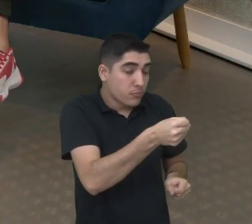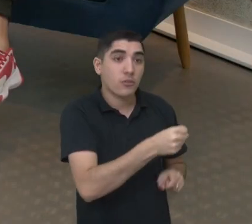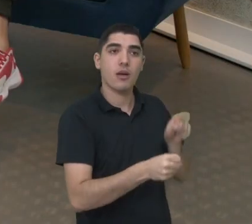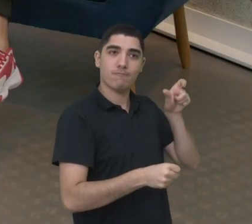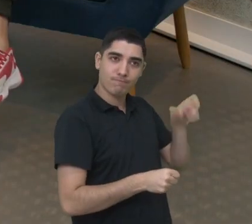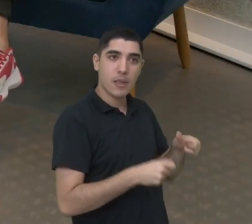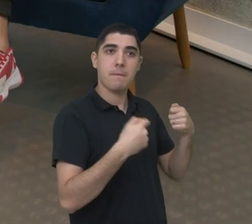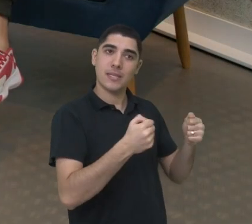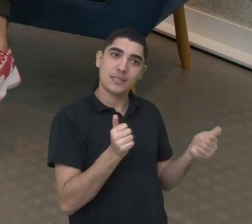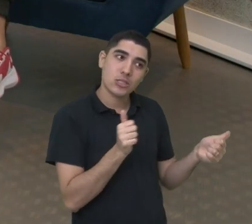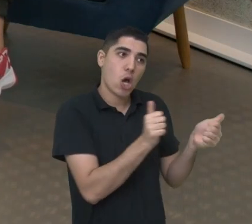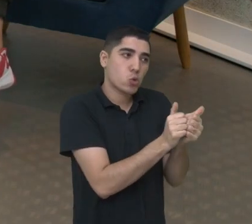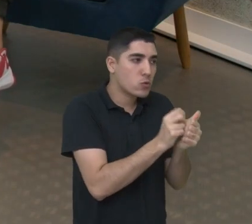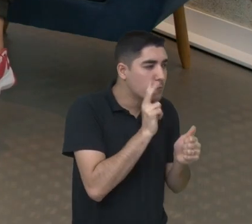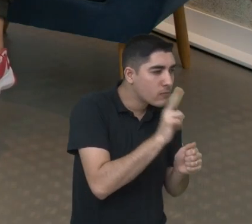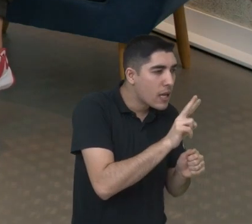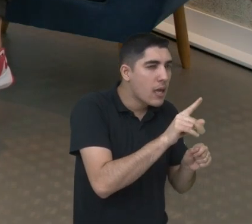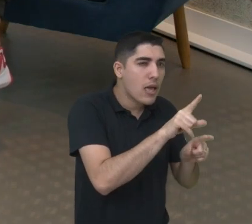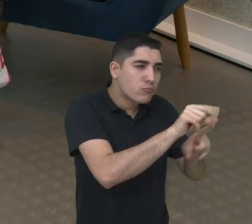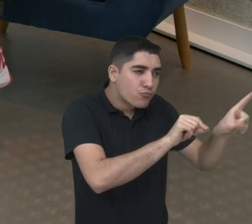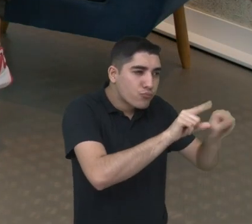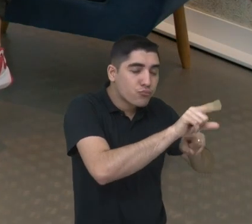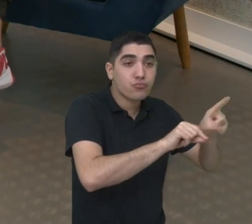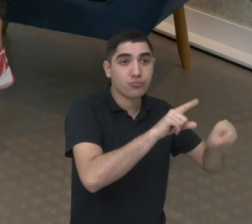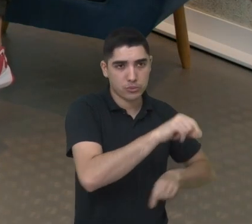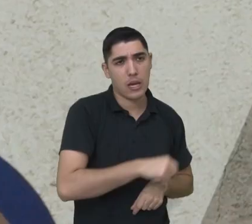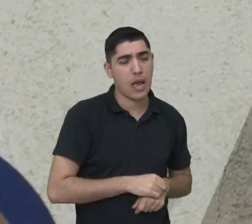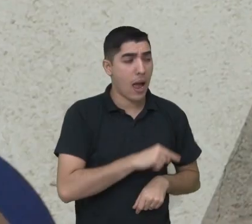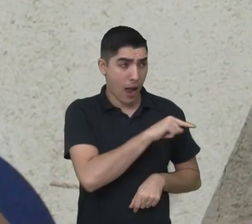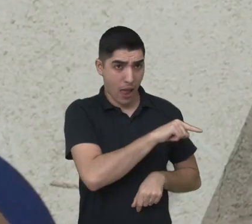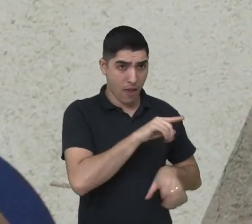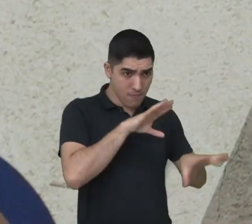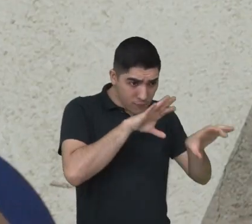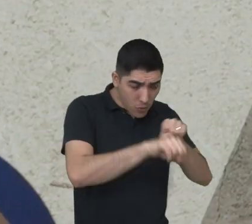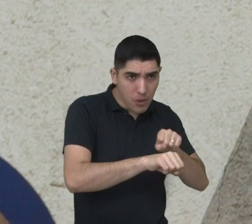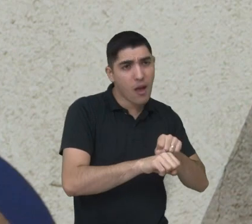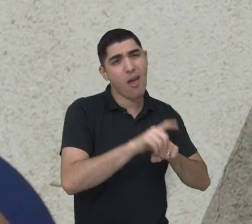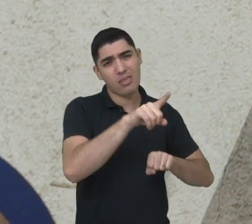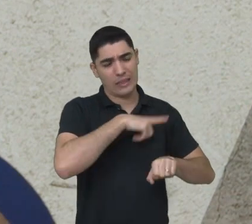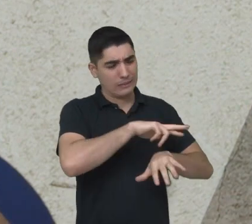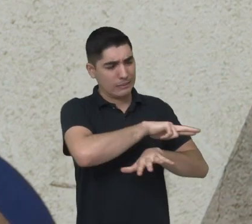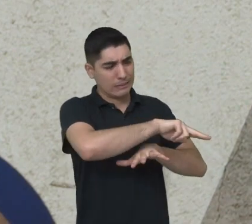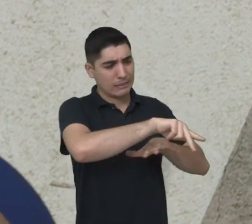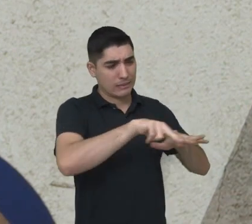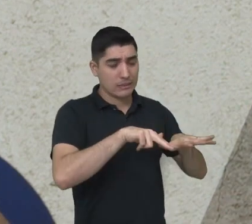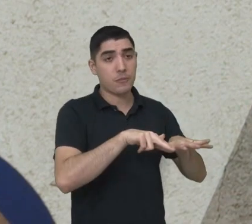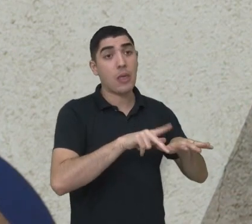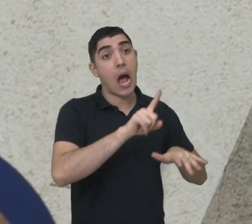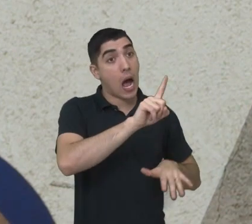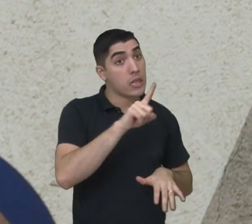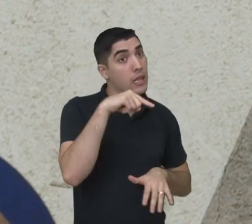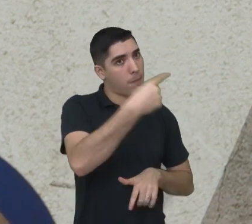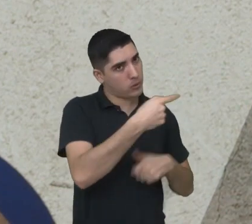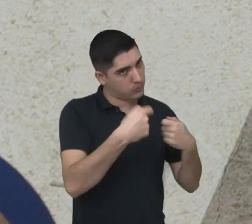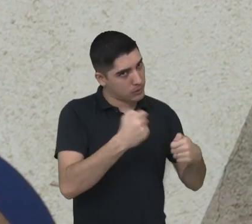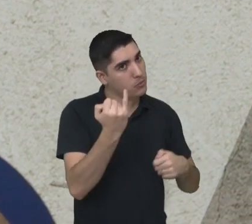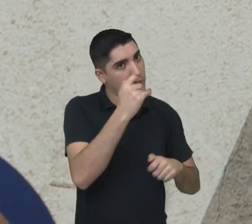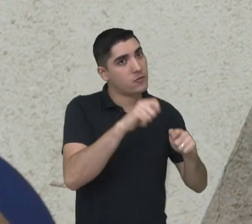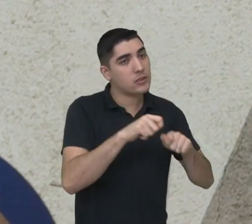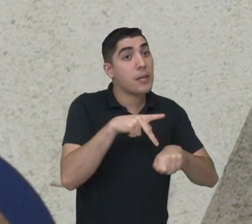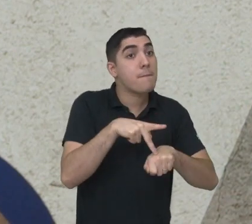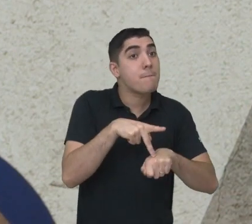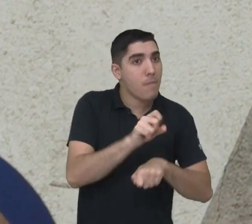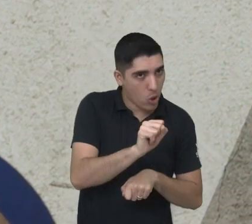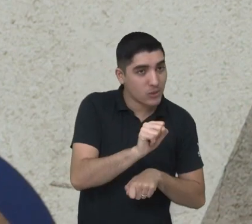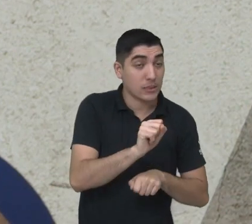ampla, de tudo, né? Bem ampla. Bem ampla. A formação é muito ampla e ele precisa depois pensar em uma pós-graduação, né, mas a formação de